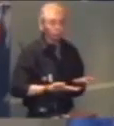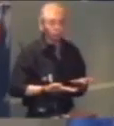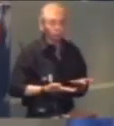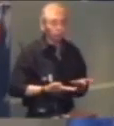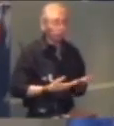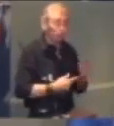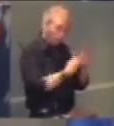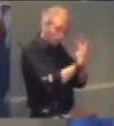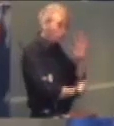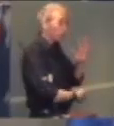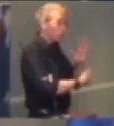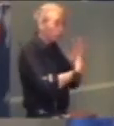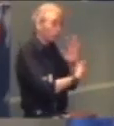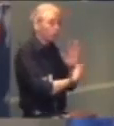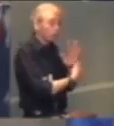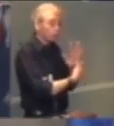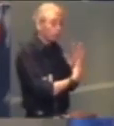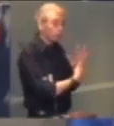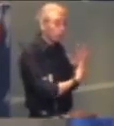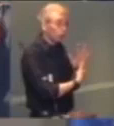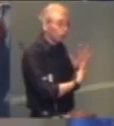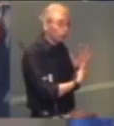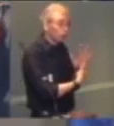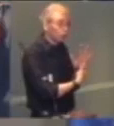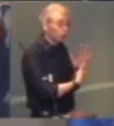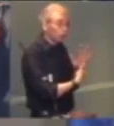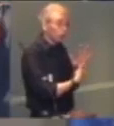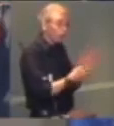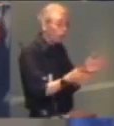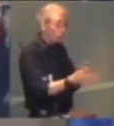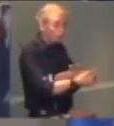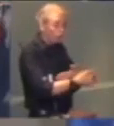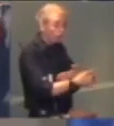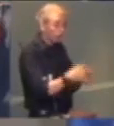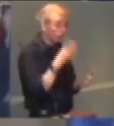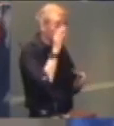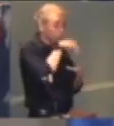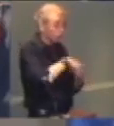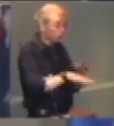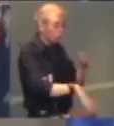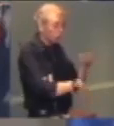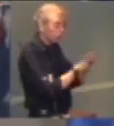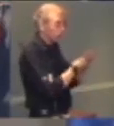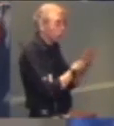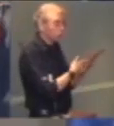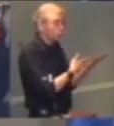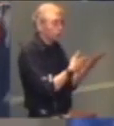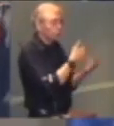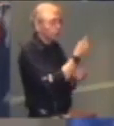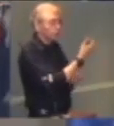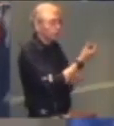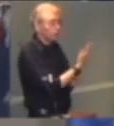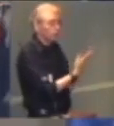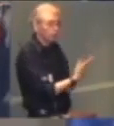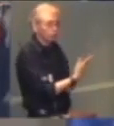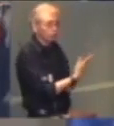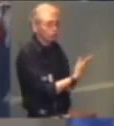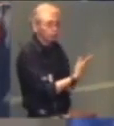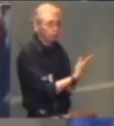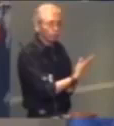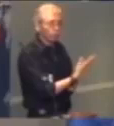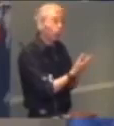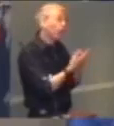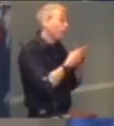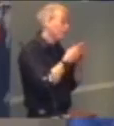portaria direcionado para se enquadrar dentro da regulamentação 12764 mas de